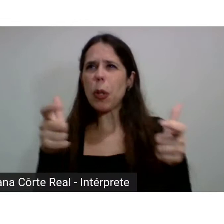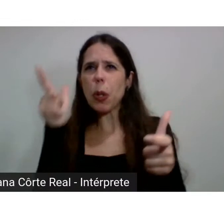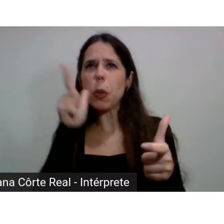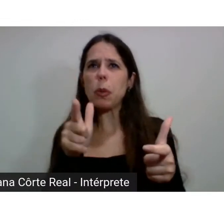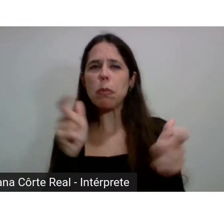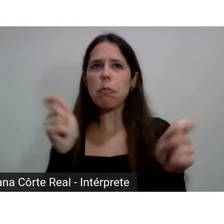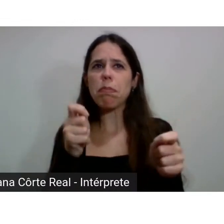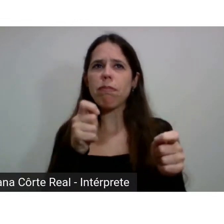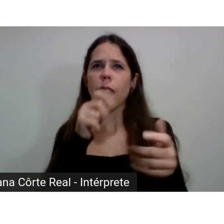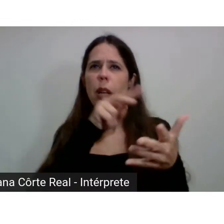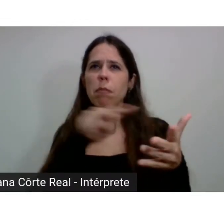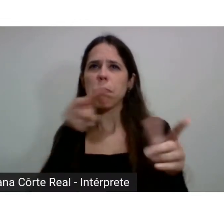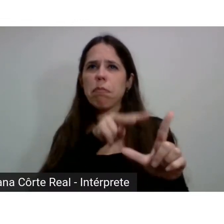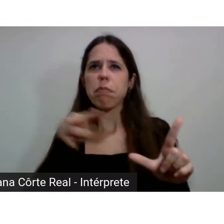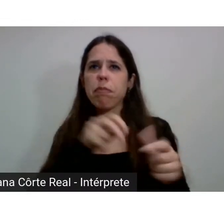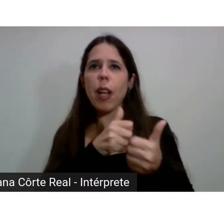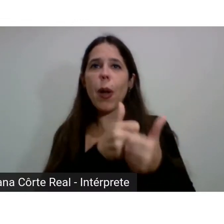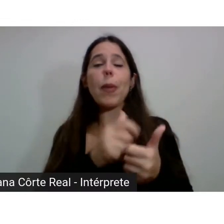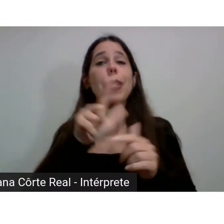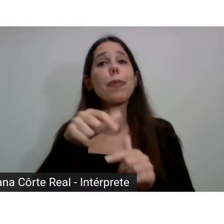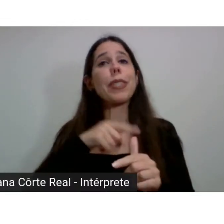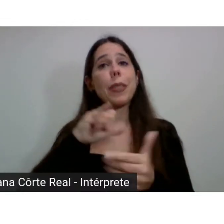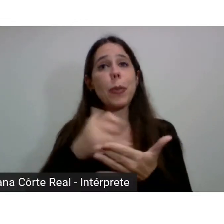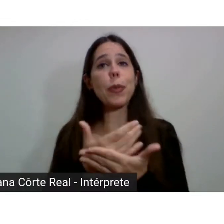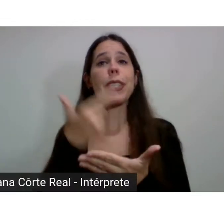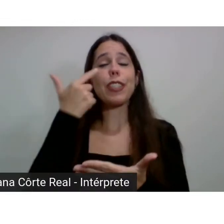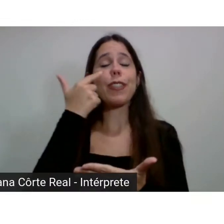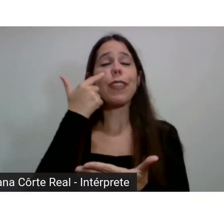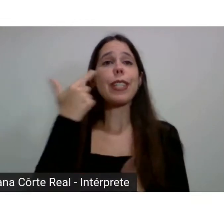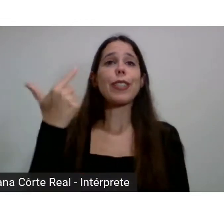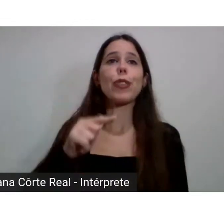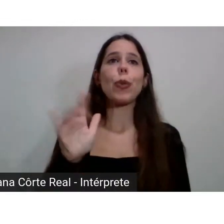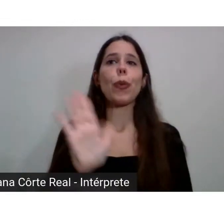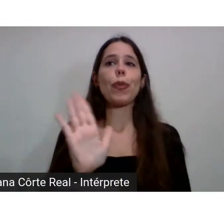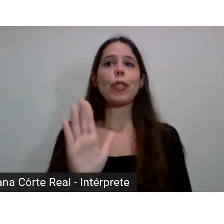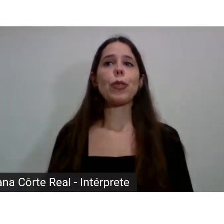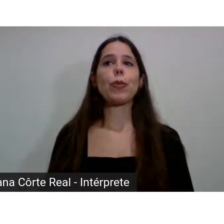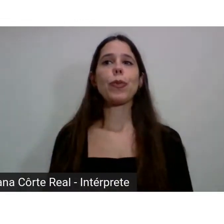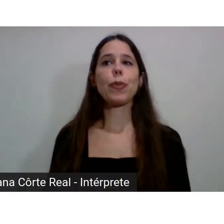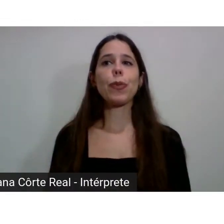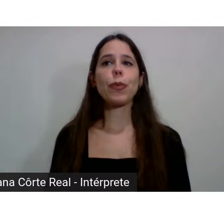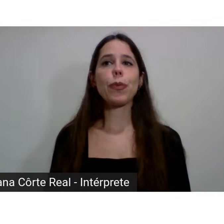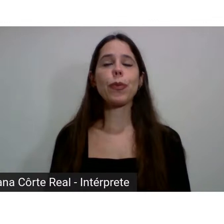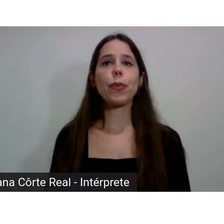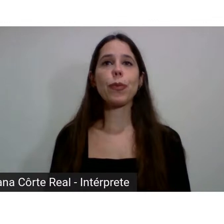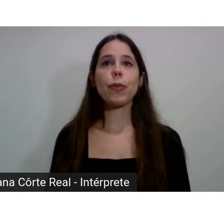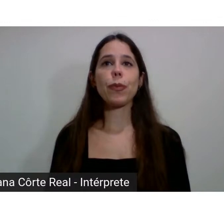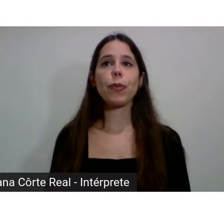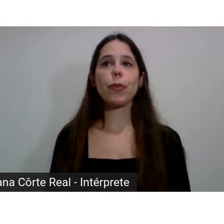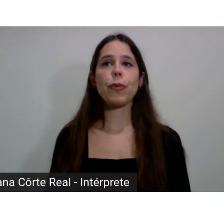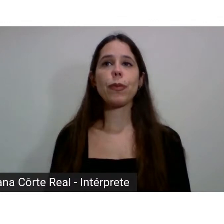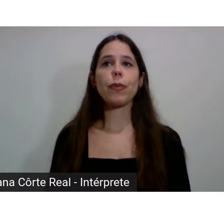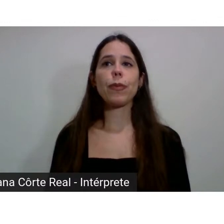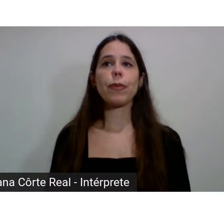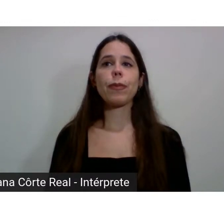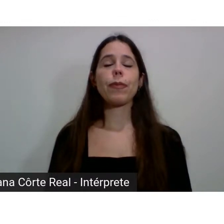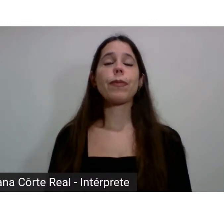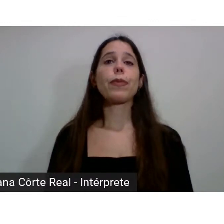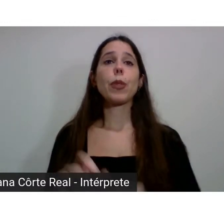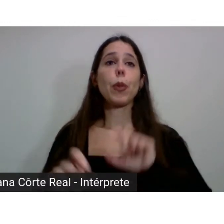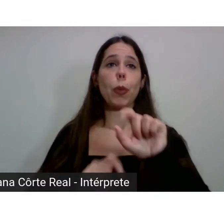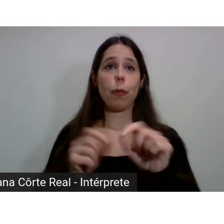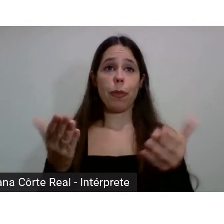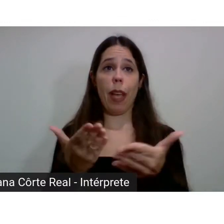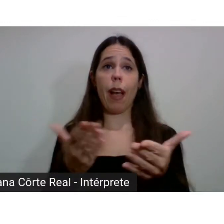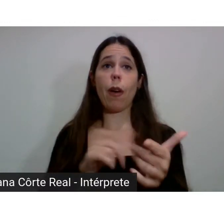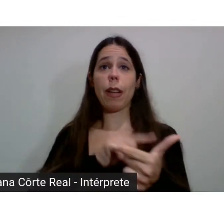teremos a oportunidade de rever novamente o vídeo. Agora nós damos continuidade à